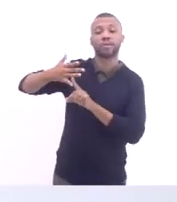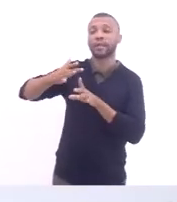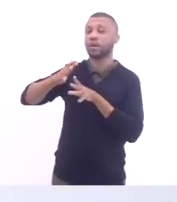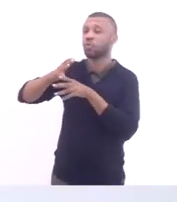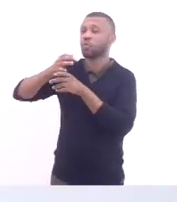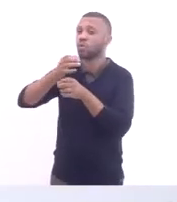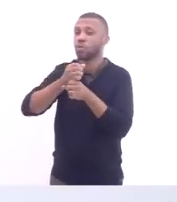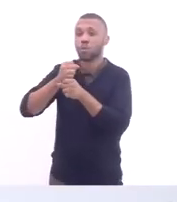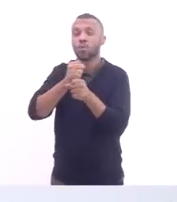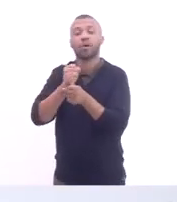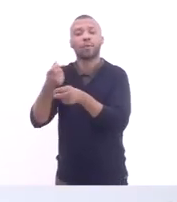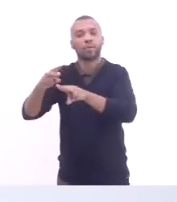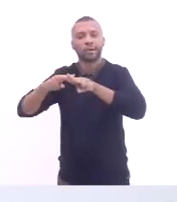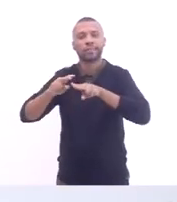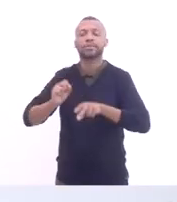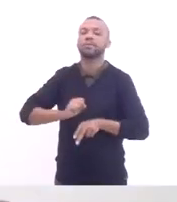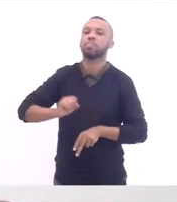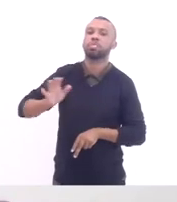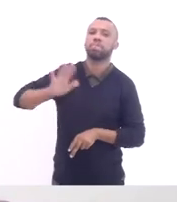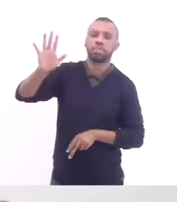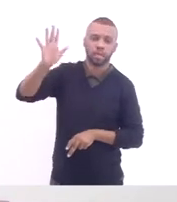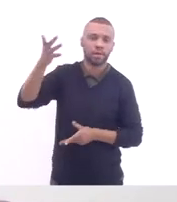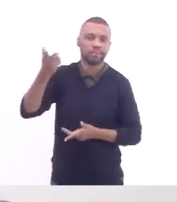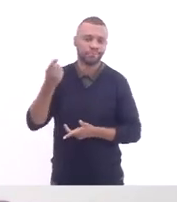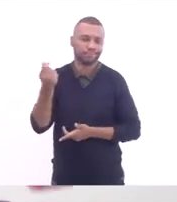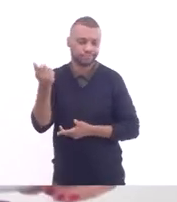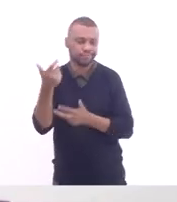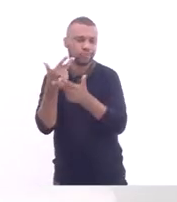pela questão da inflação, né, dos preços que estão mais altos.